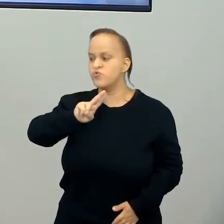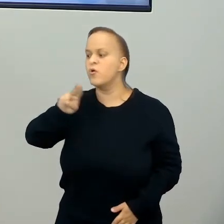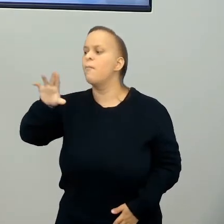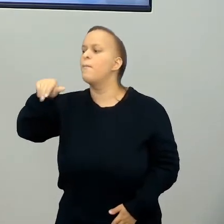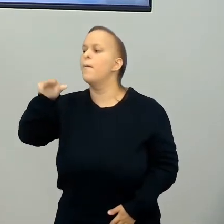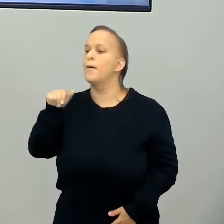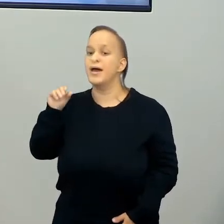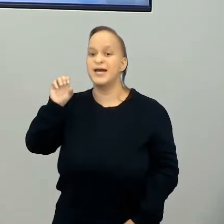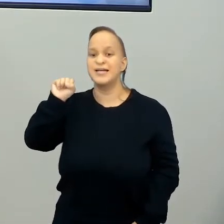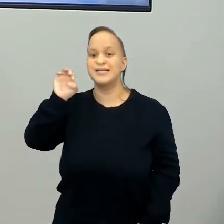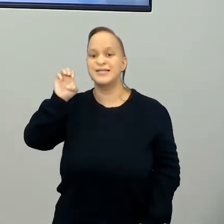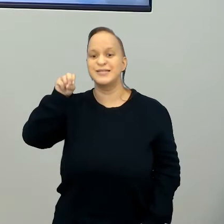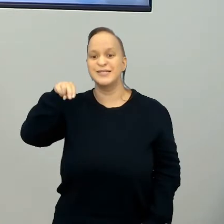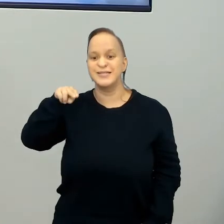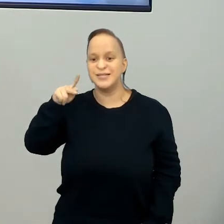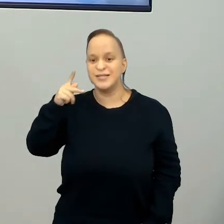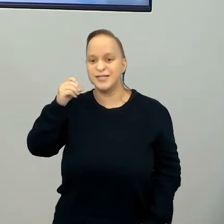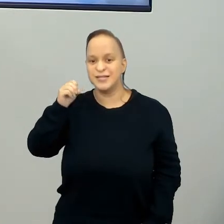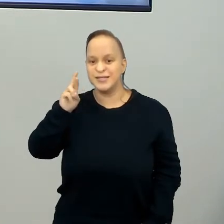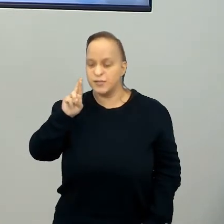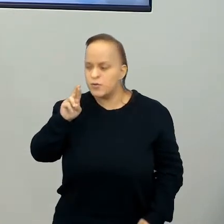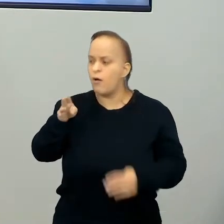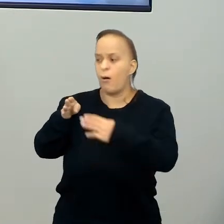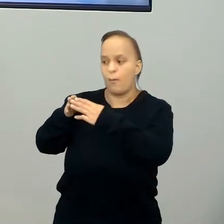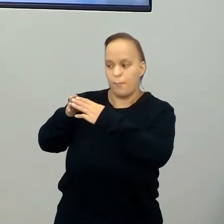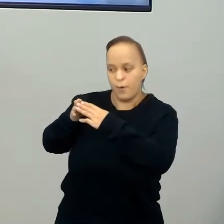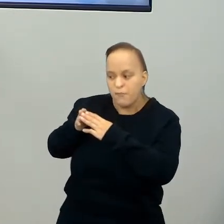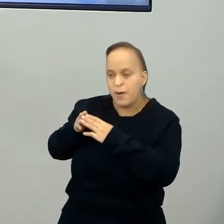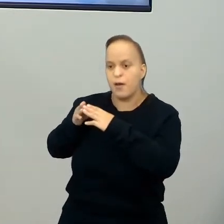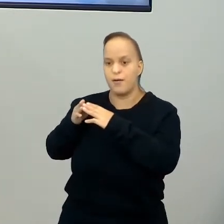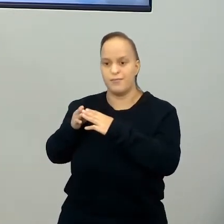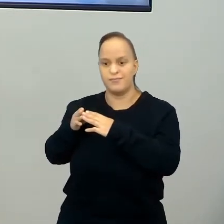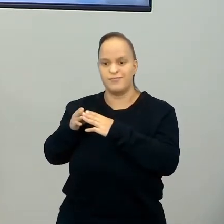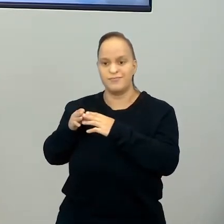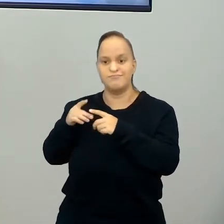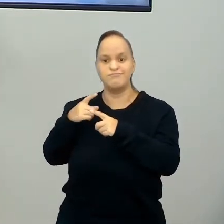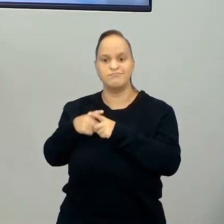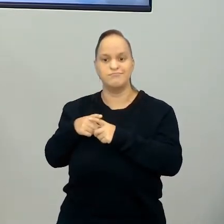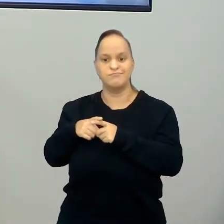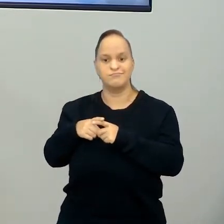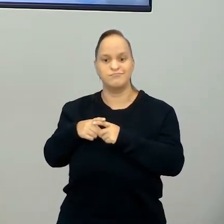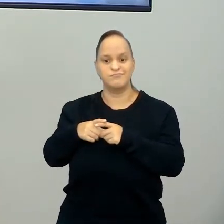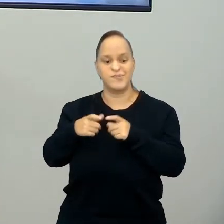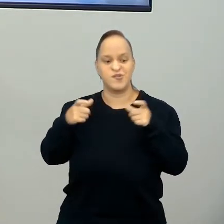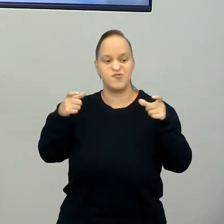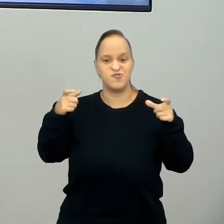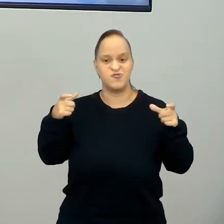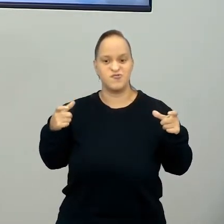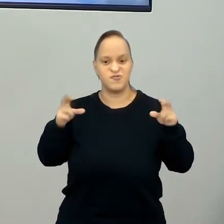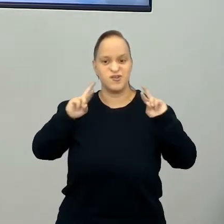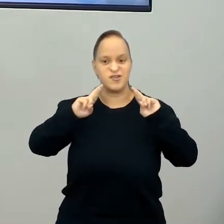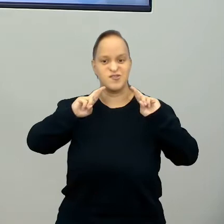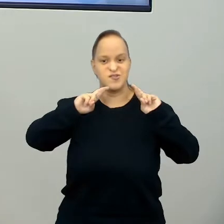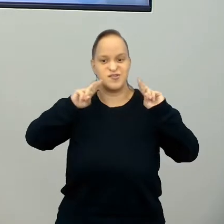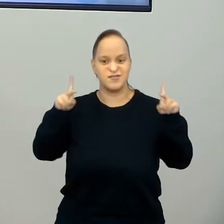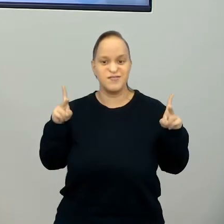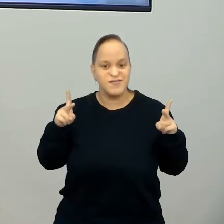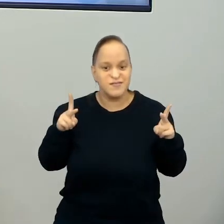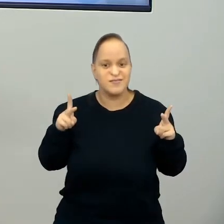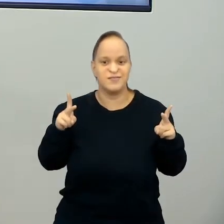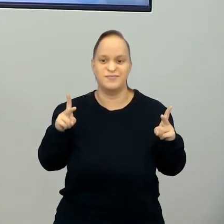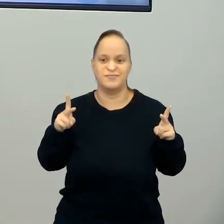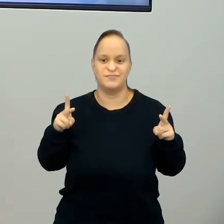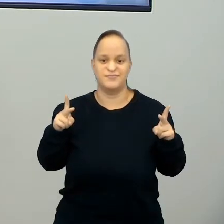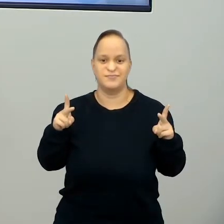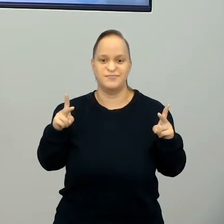senhora, por favor, Por quê? Porque são ambientes que exigem diferentes facetas de mim.